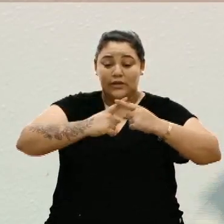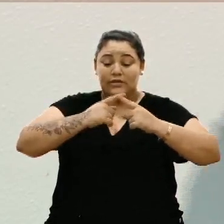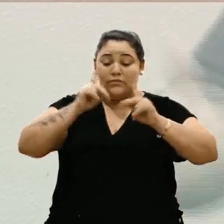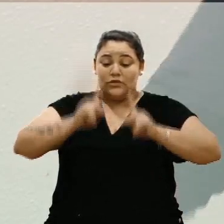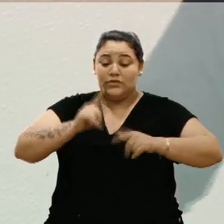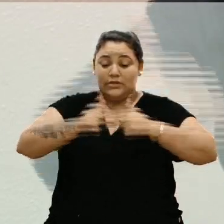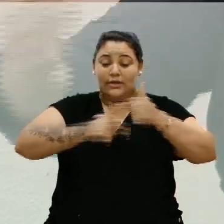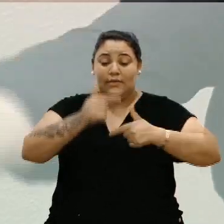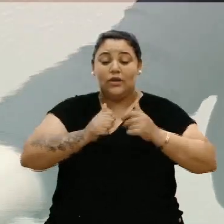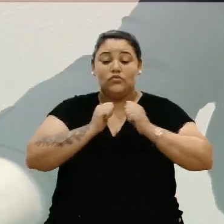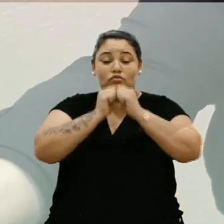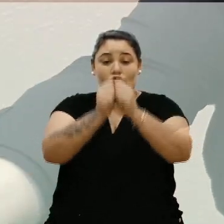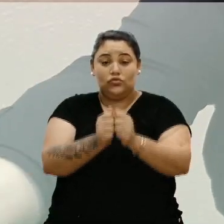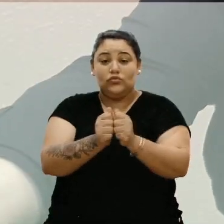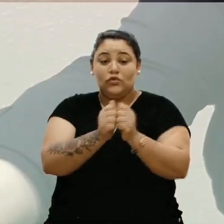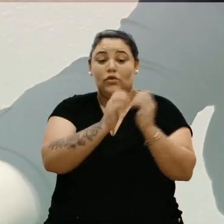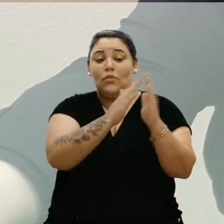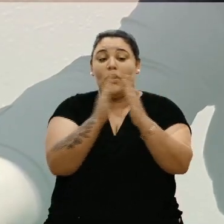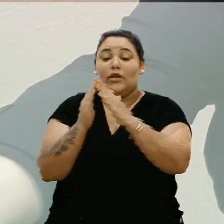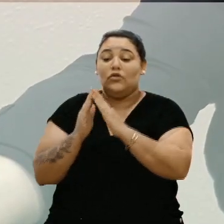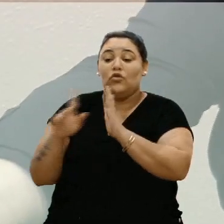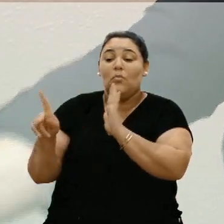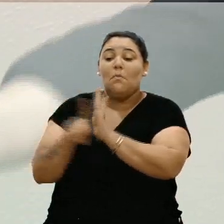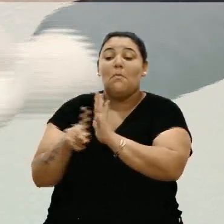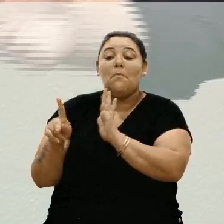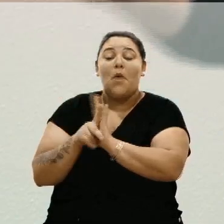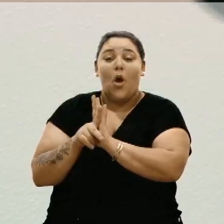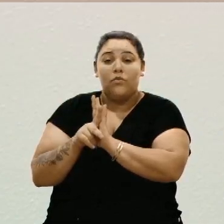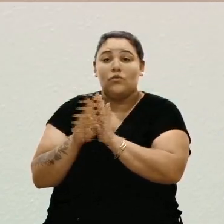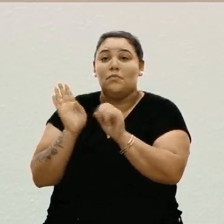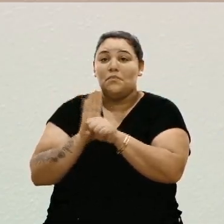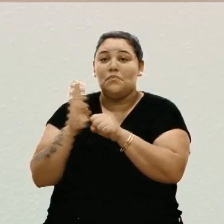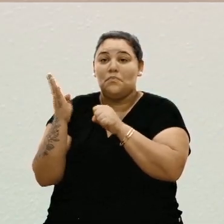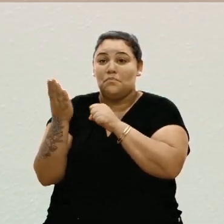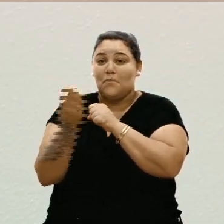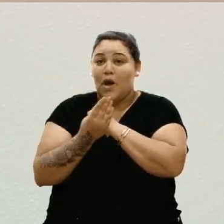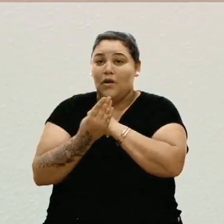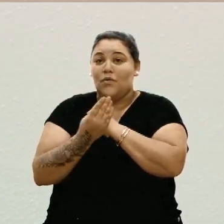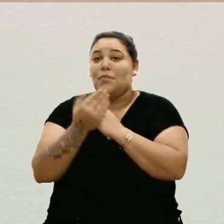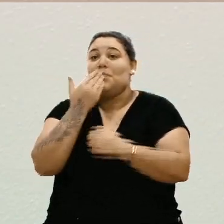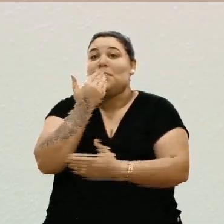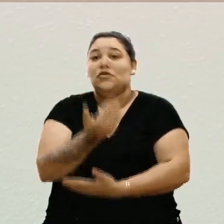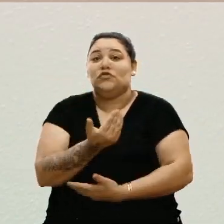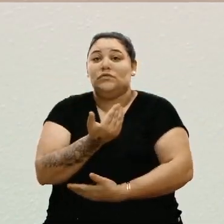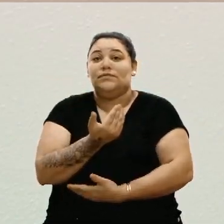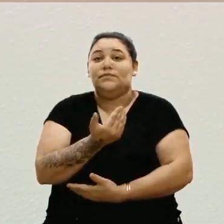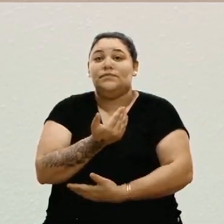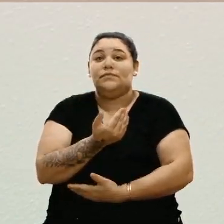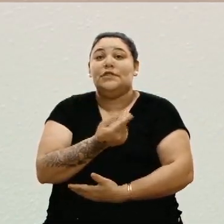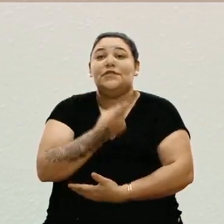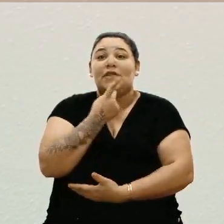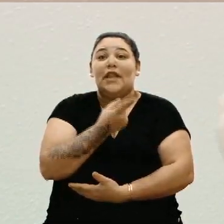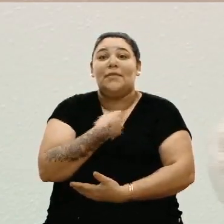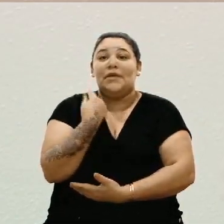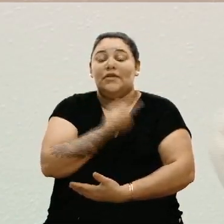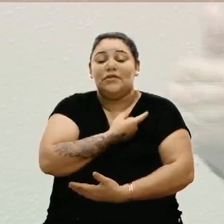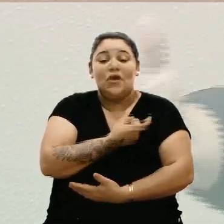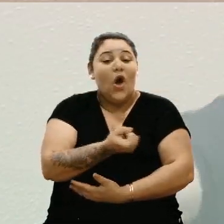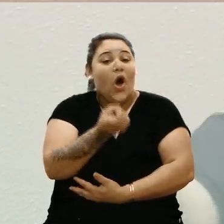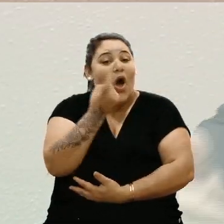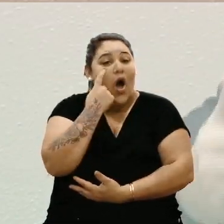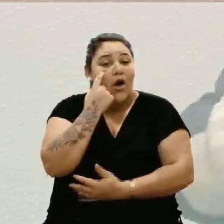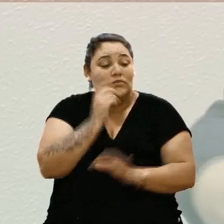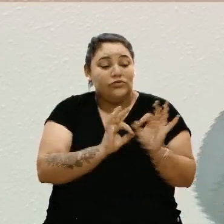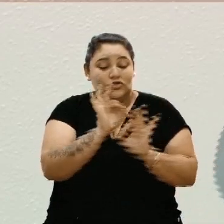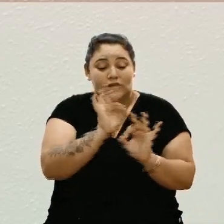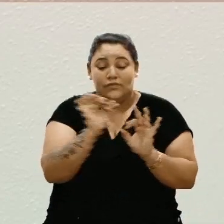Que moradores do próprio bairro, tá? Nos pediram e disseram para nós: olha, este projeto tem que ser melhor